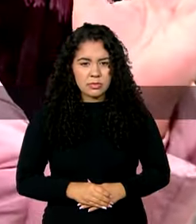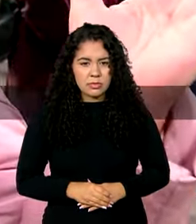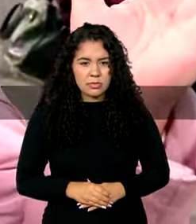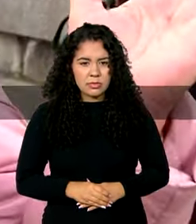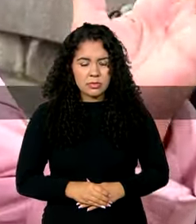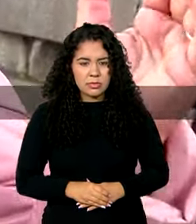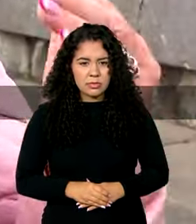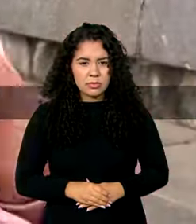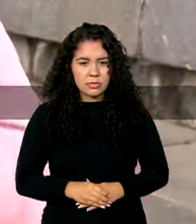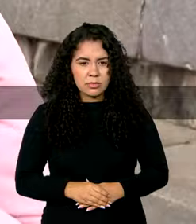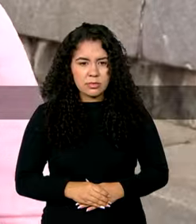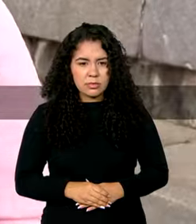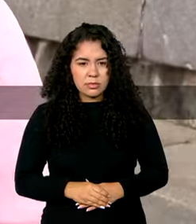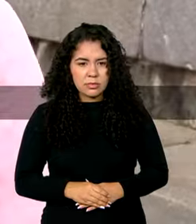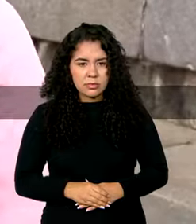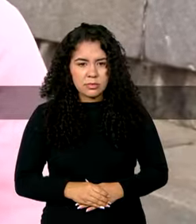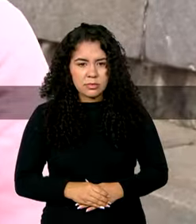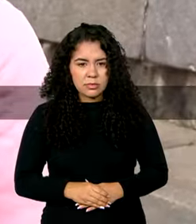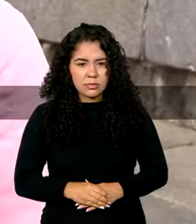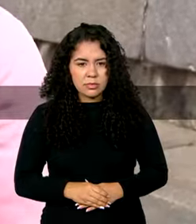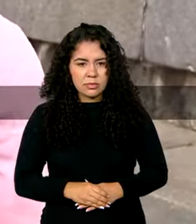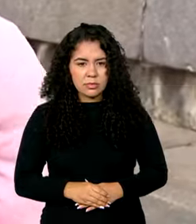bri -